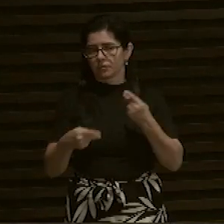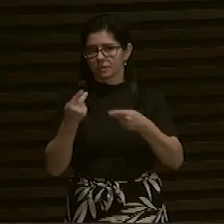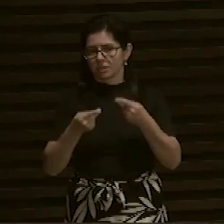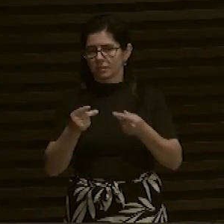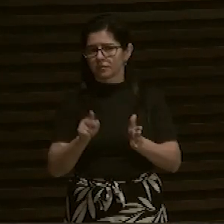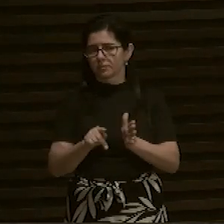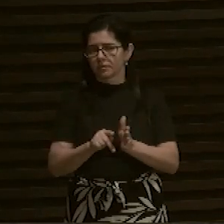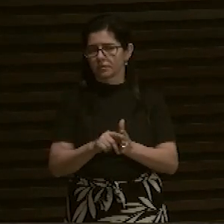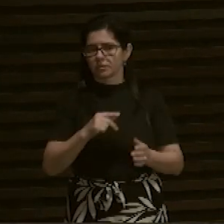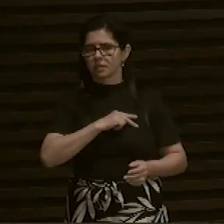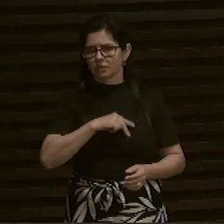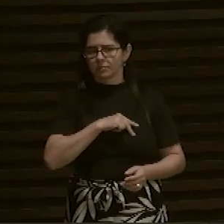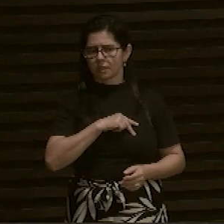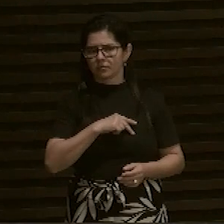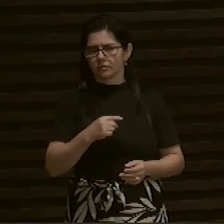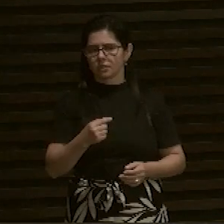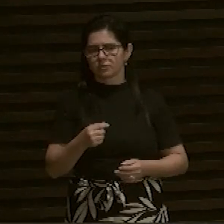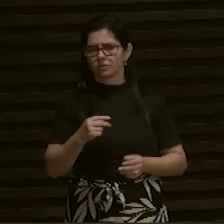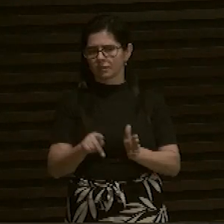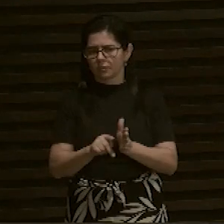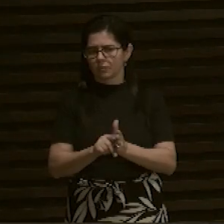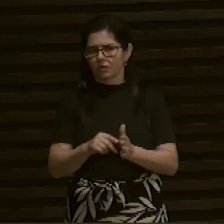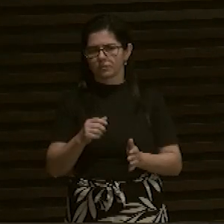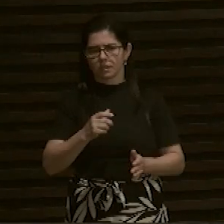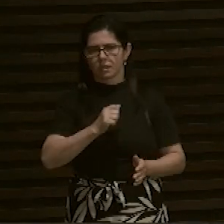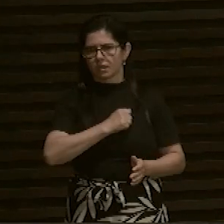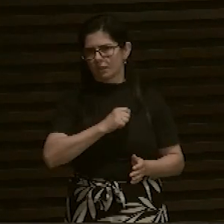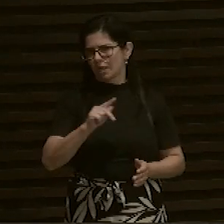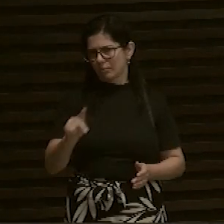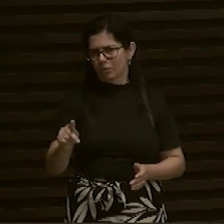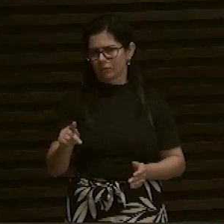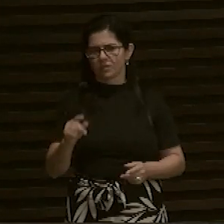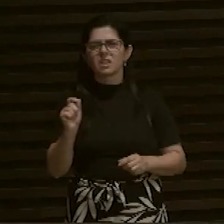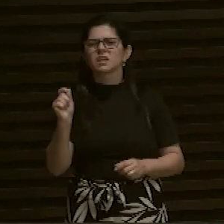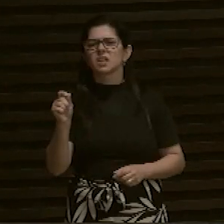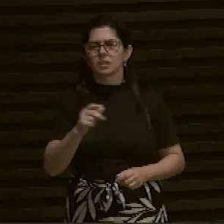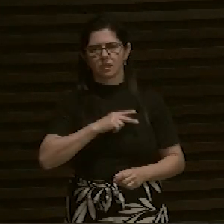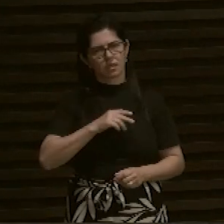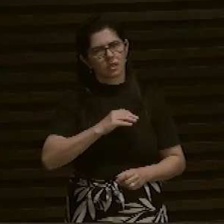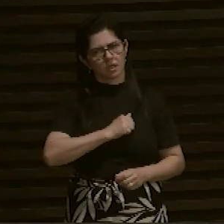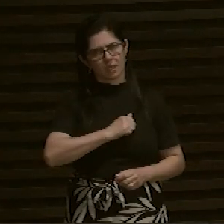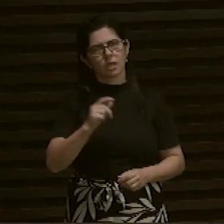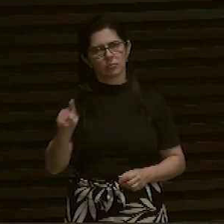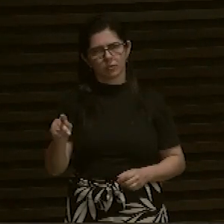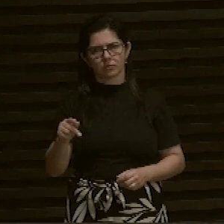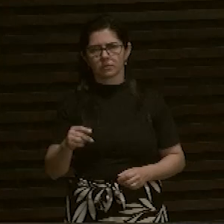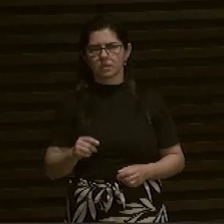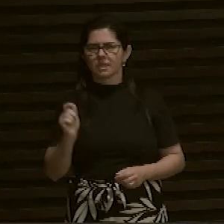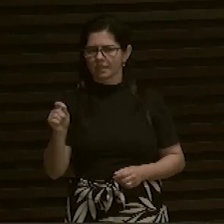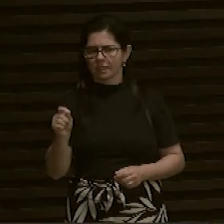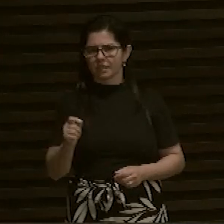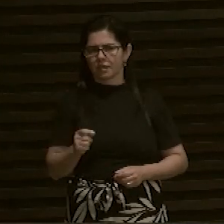Apolo, não estão sendo mundanos? Afinal de contas, quem é Apolo? Quem é Paulo? Apenas servos por meio dos quais